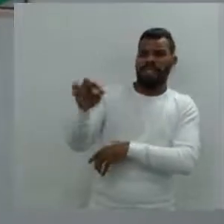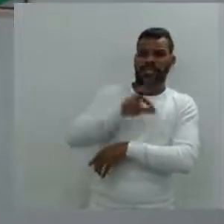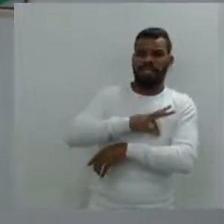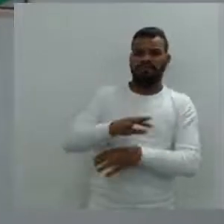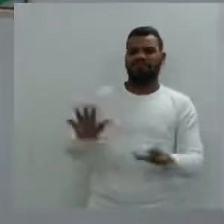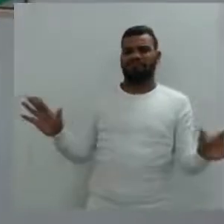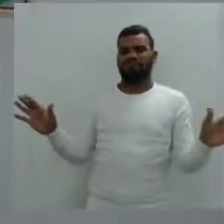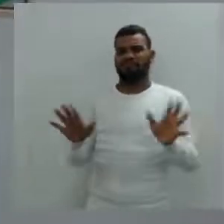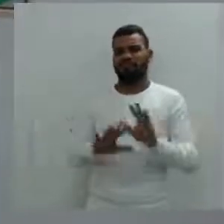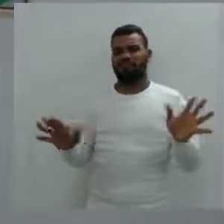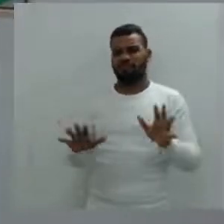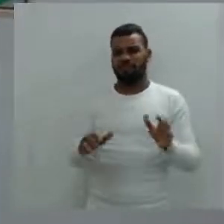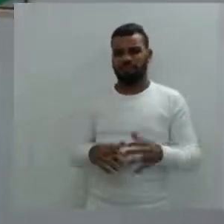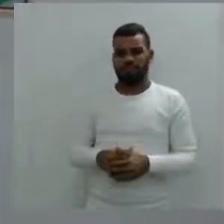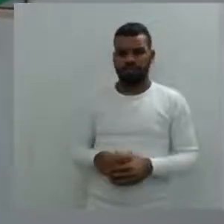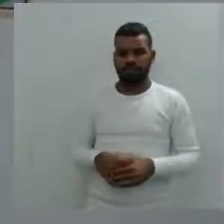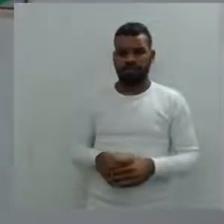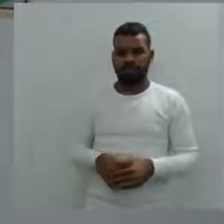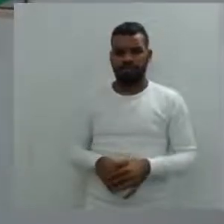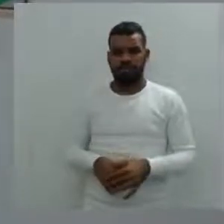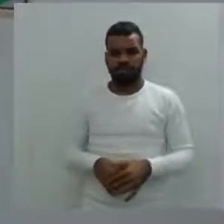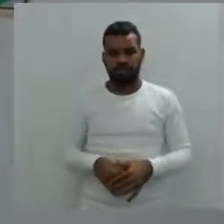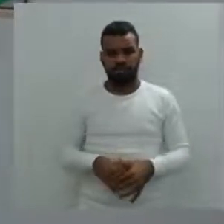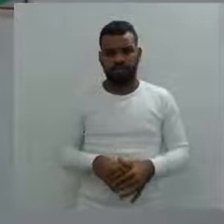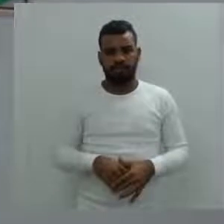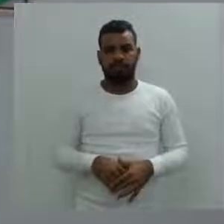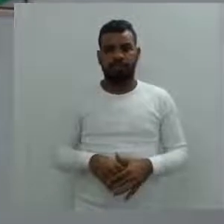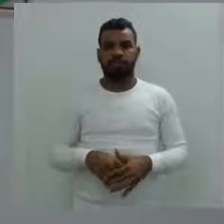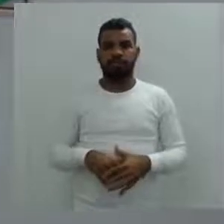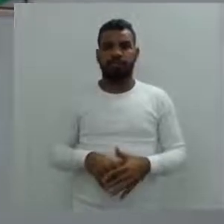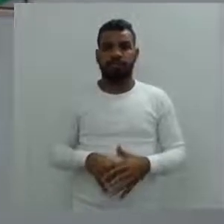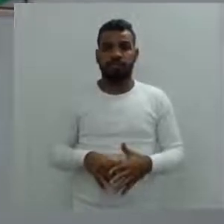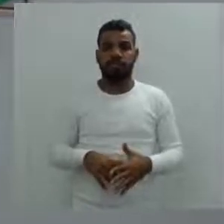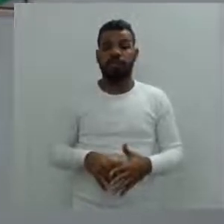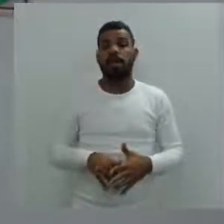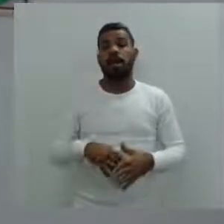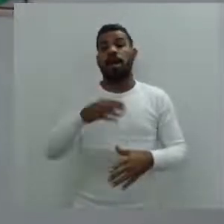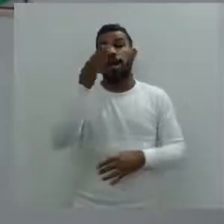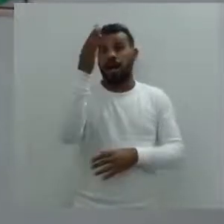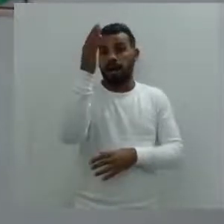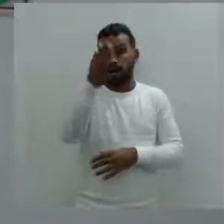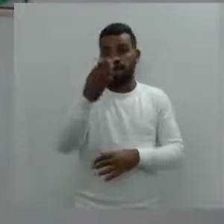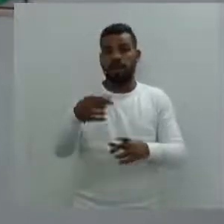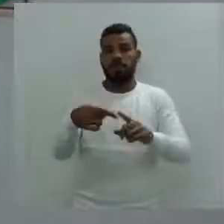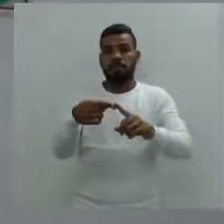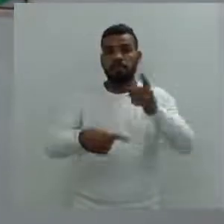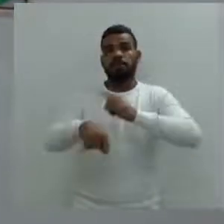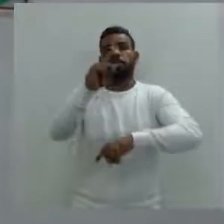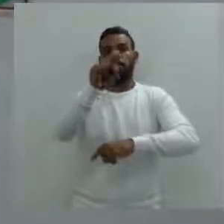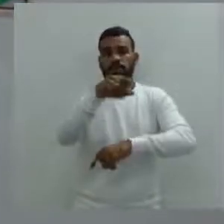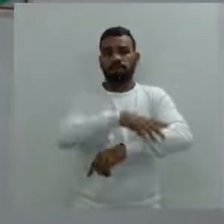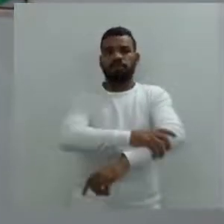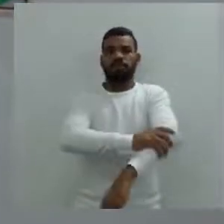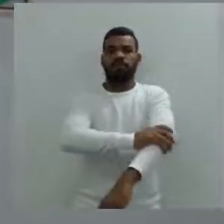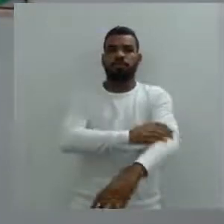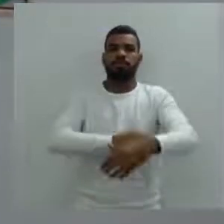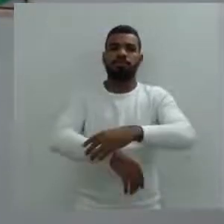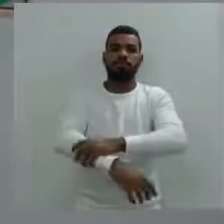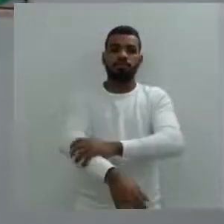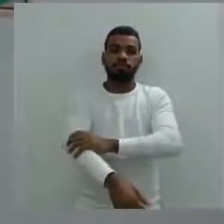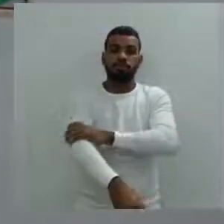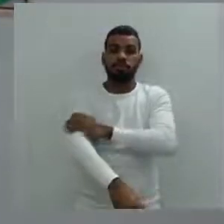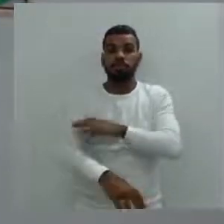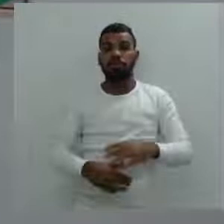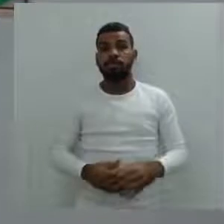necessidade de mão humana, tá certo? Esse foi o intuito da Revolução Industrial. E com